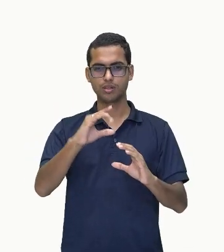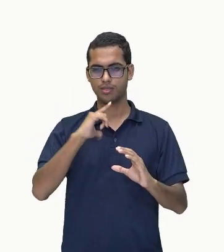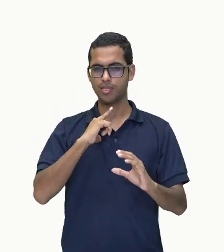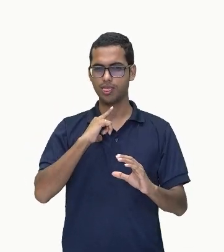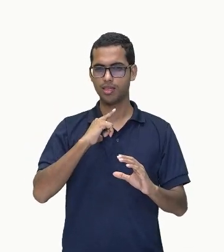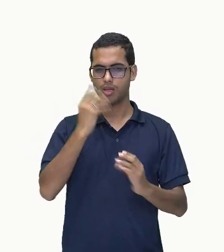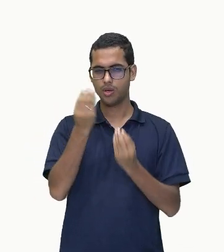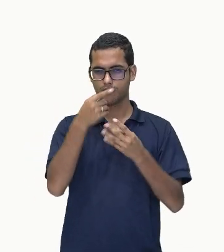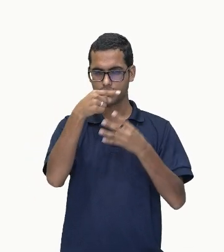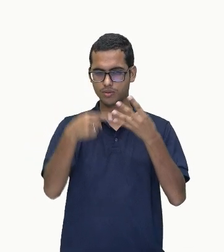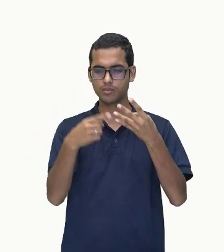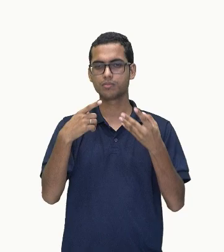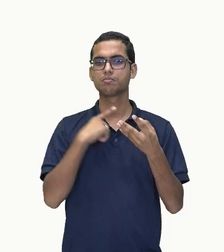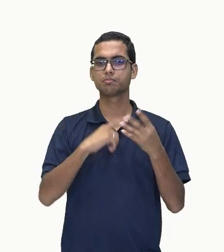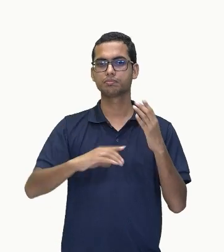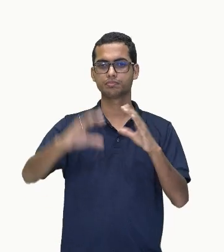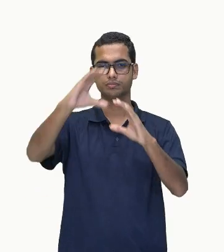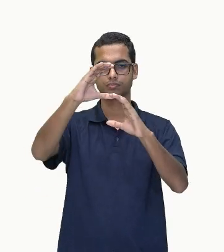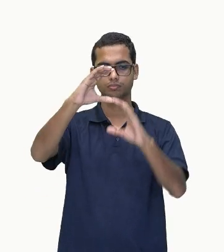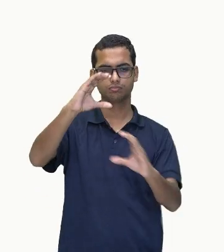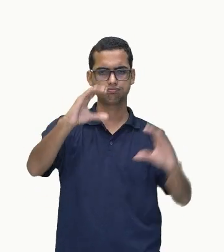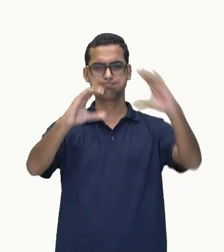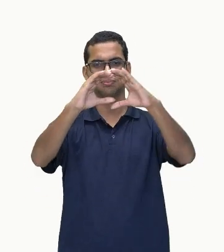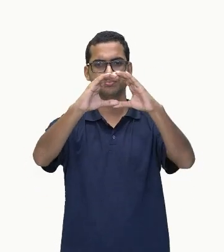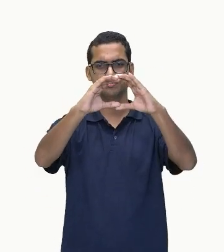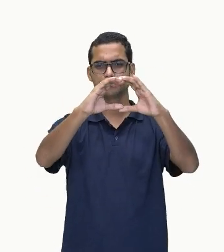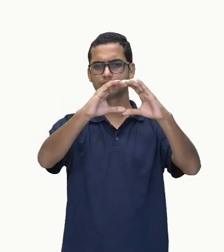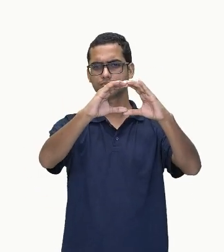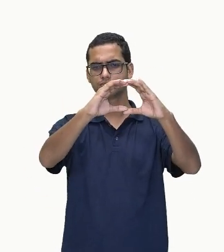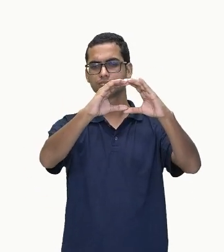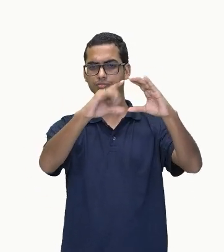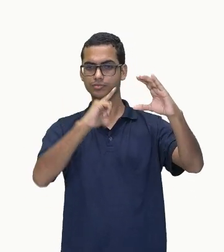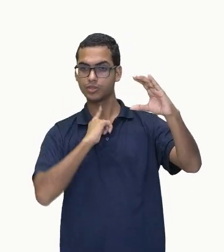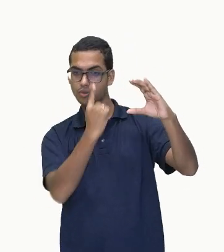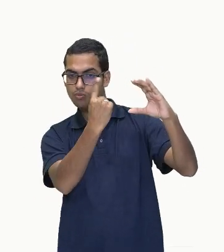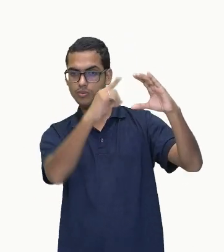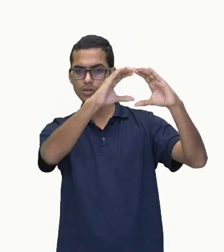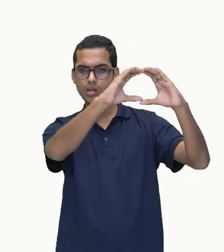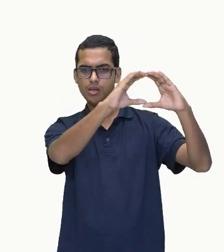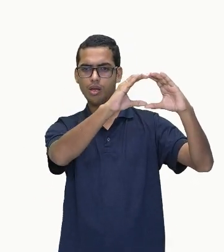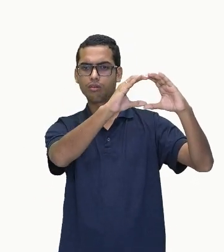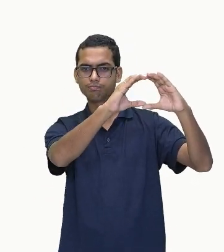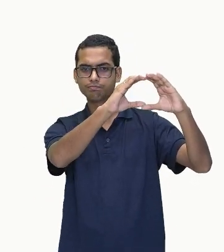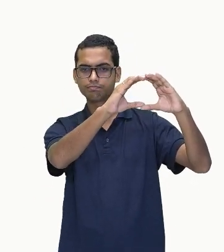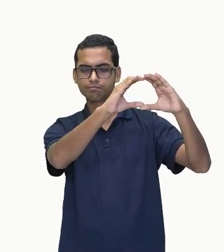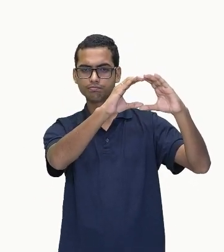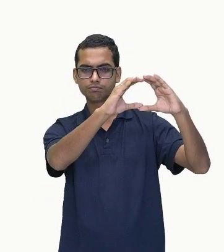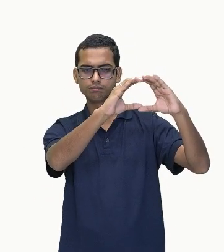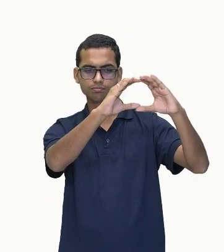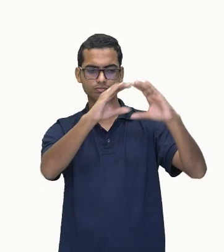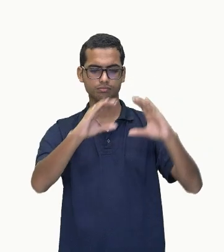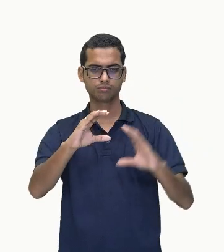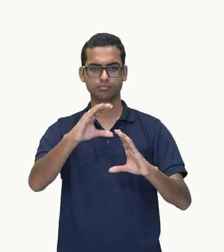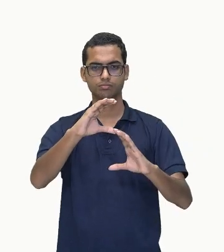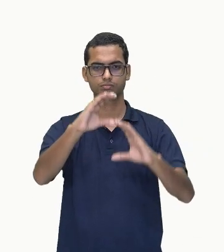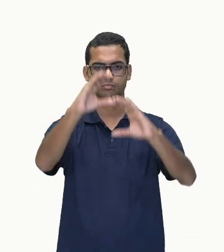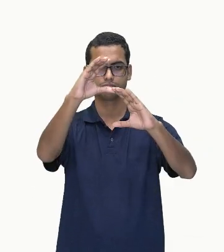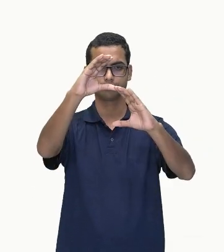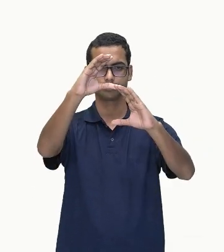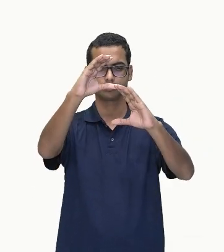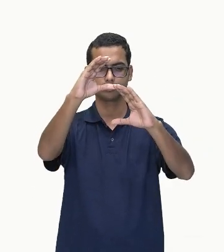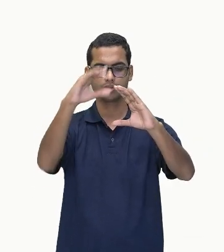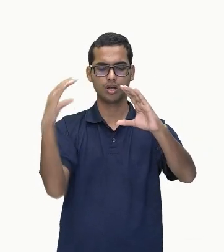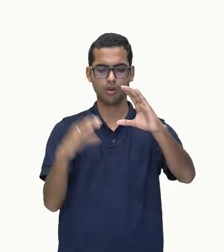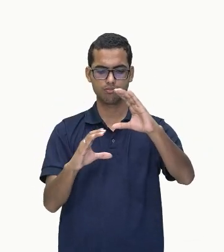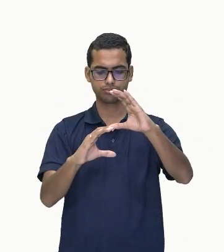Olha só. Junta aqui, ó. Temos uma circunferência, né? Vamos pegar essa outra bandinha aqui e juntar